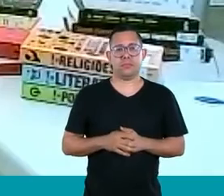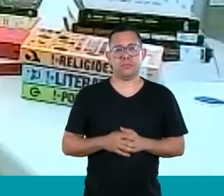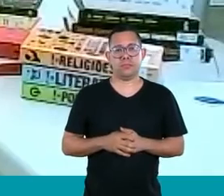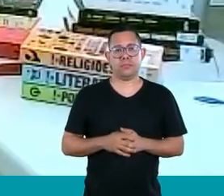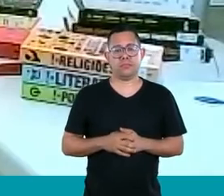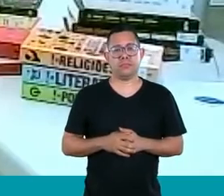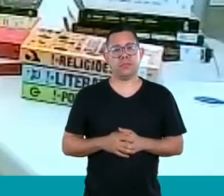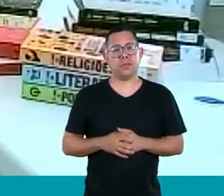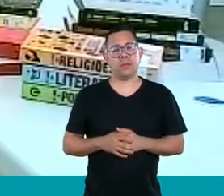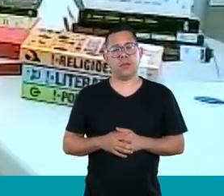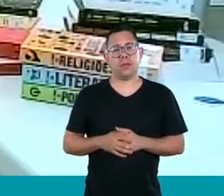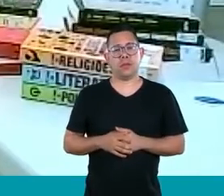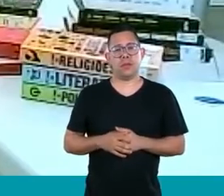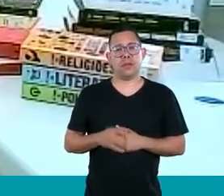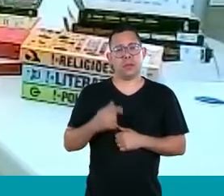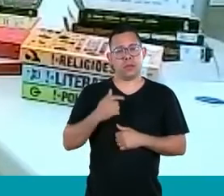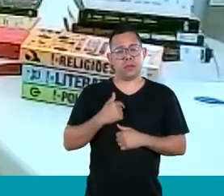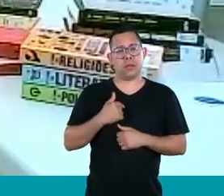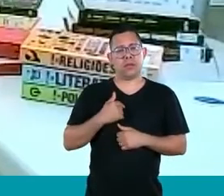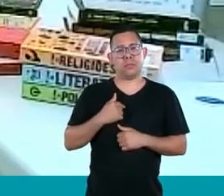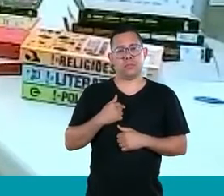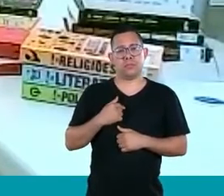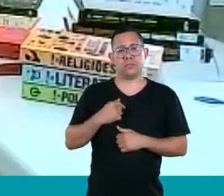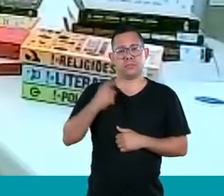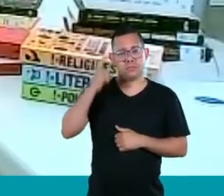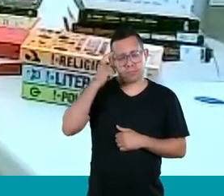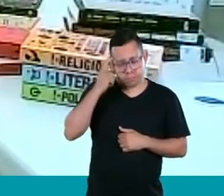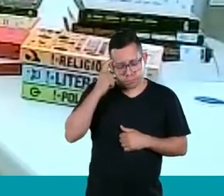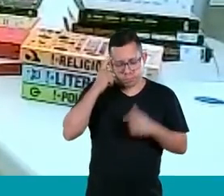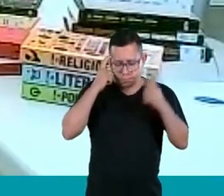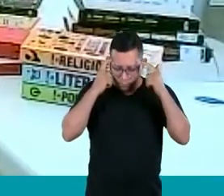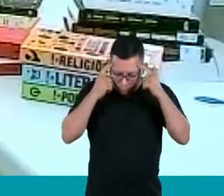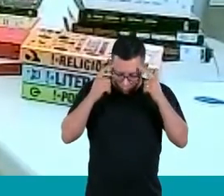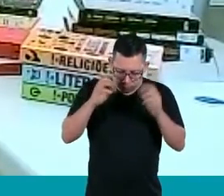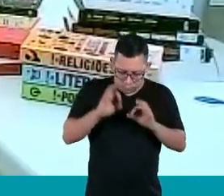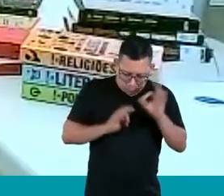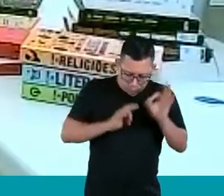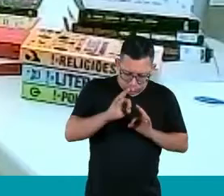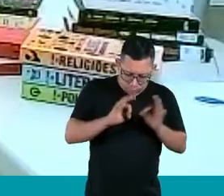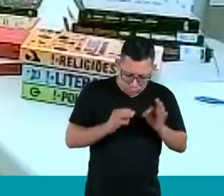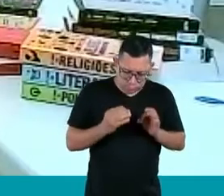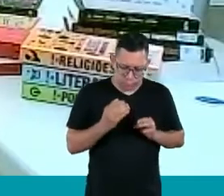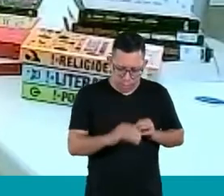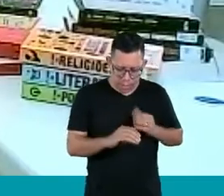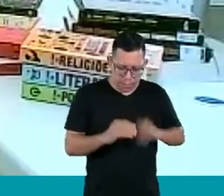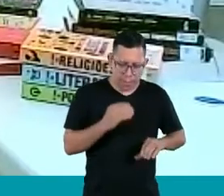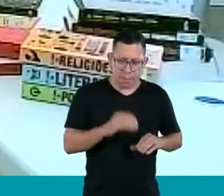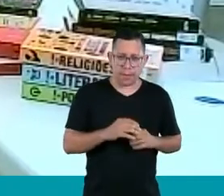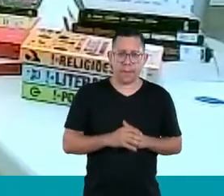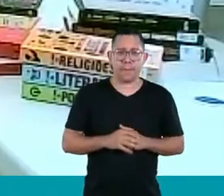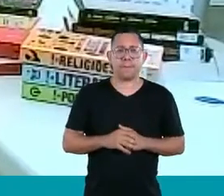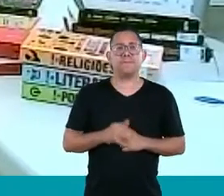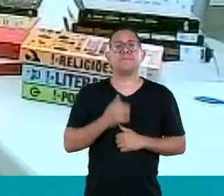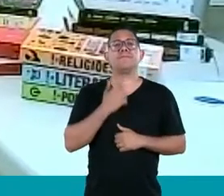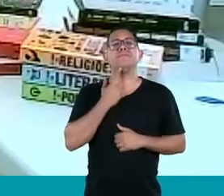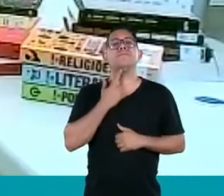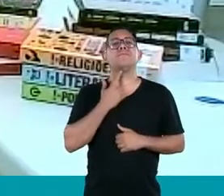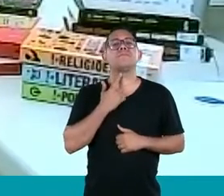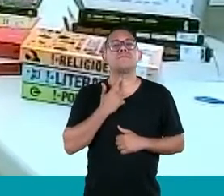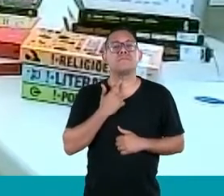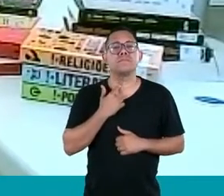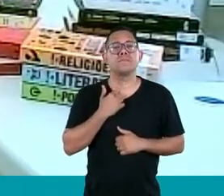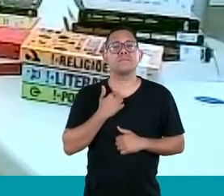é lidar com uma certa inquietude do pensamento, tentando organizá-lo, é um ato de desejo e até mesmo